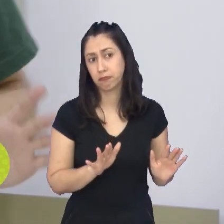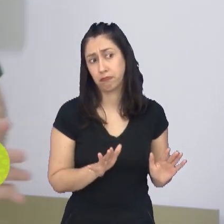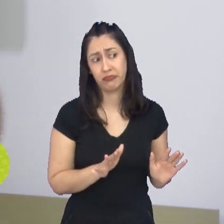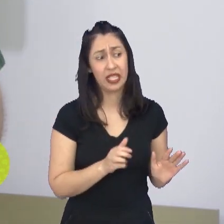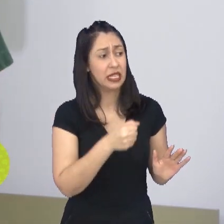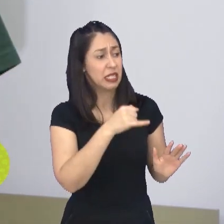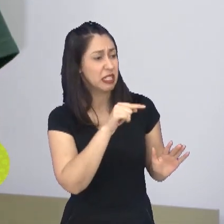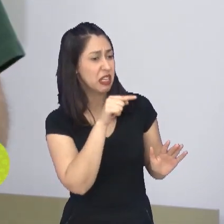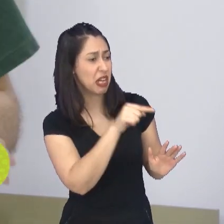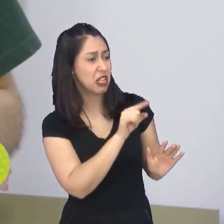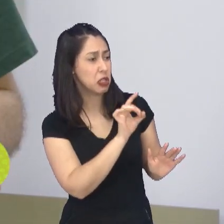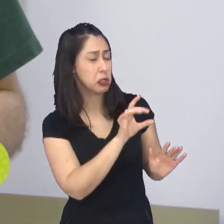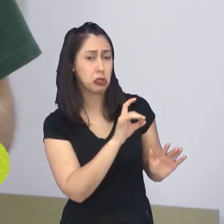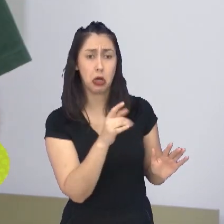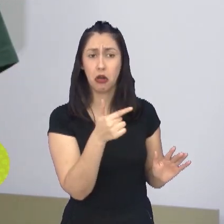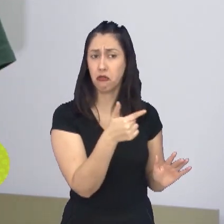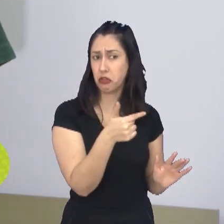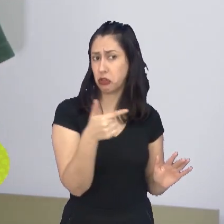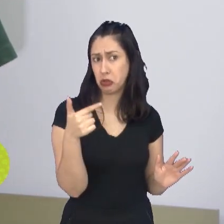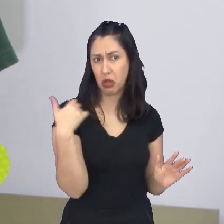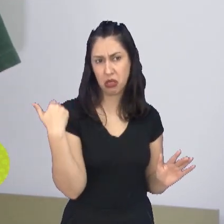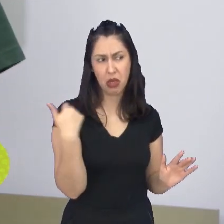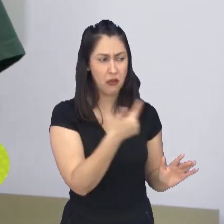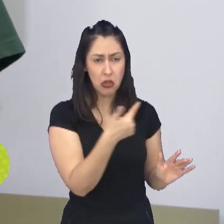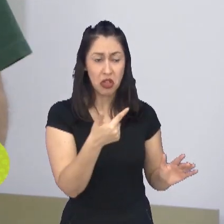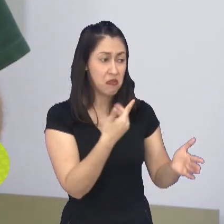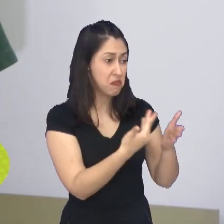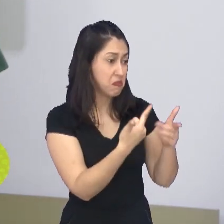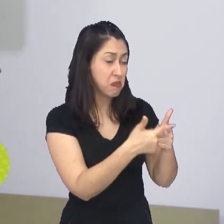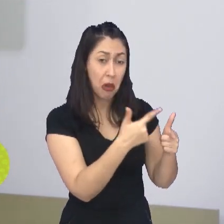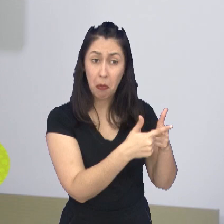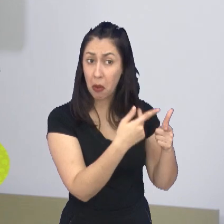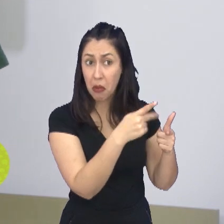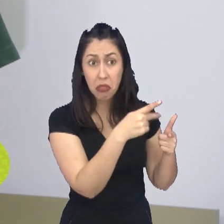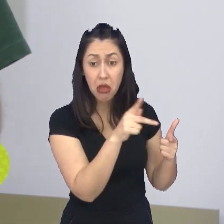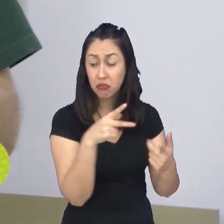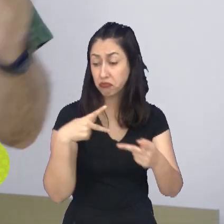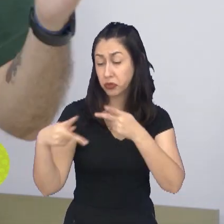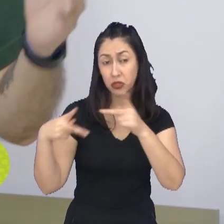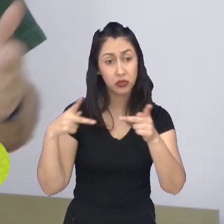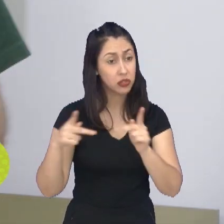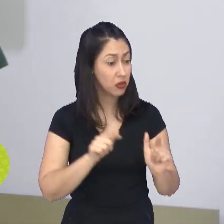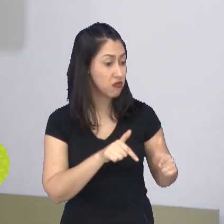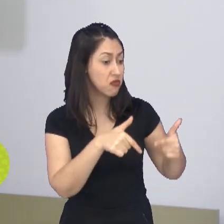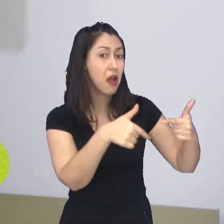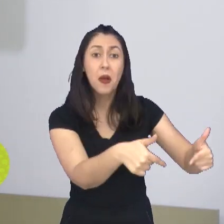um com seus problemas. O São José não tem nada a ver com isso. Então foi lá, cumpriu o seu papel,